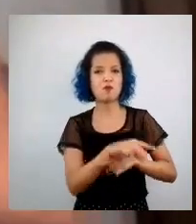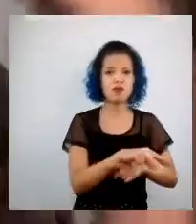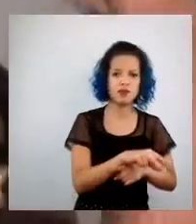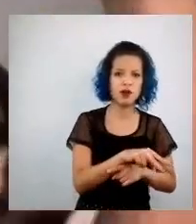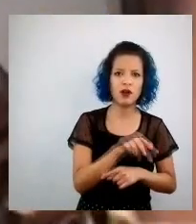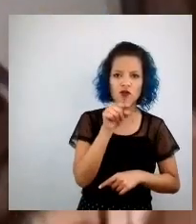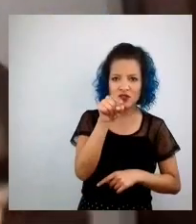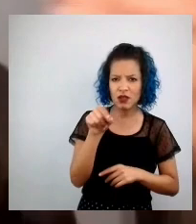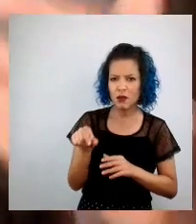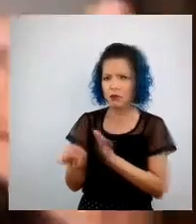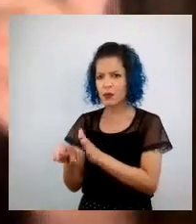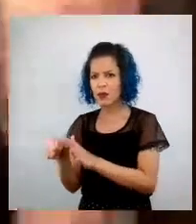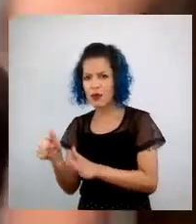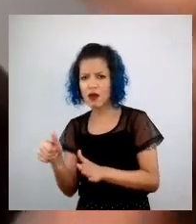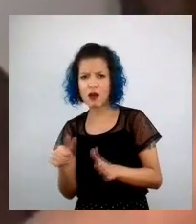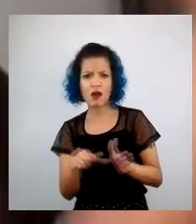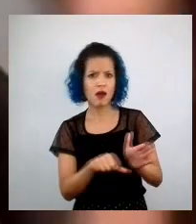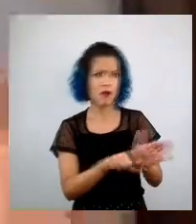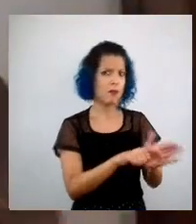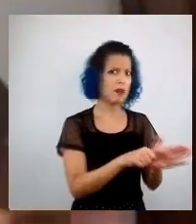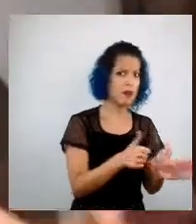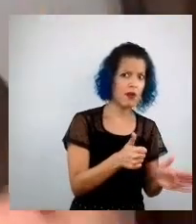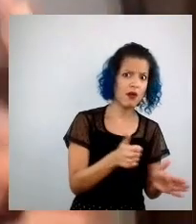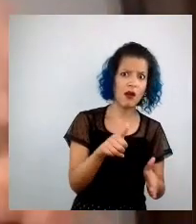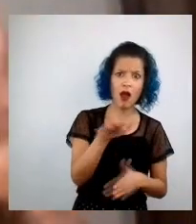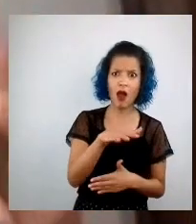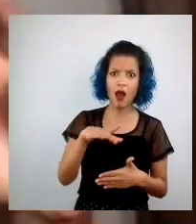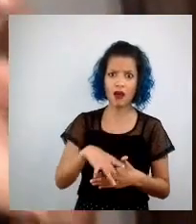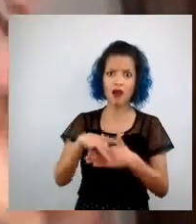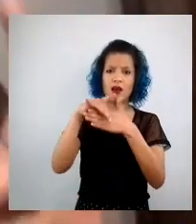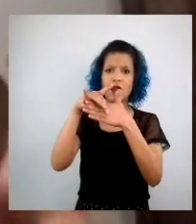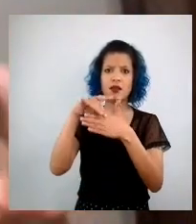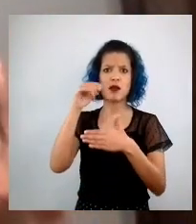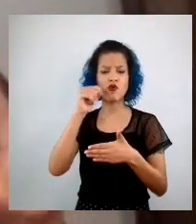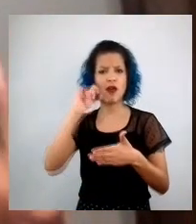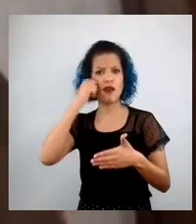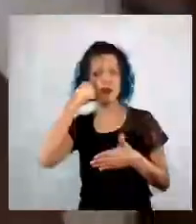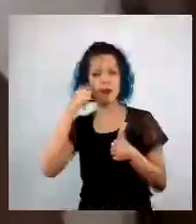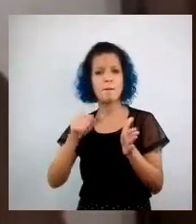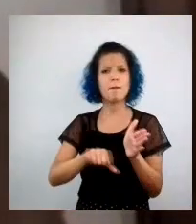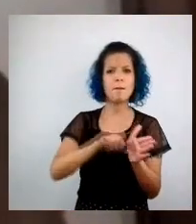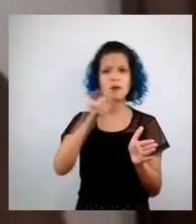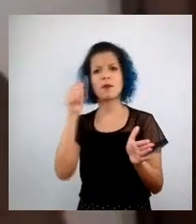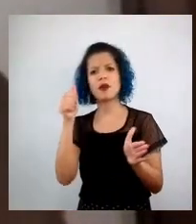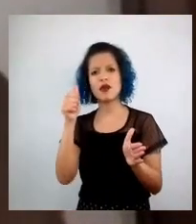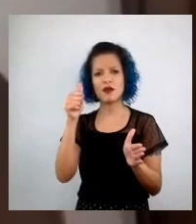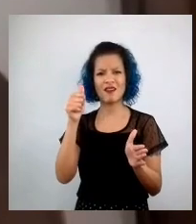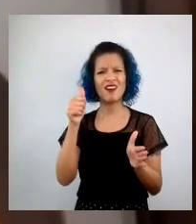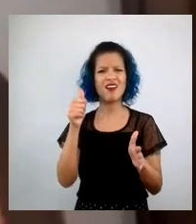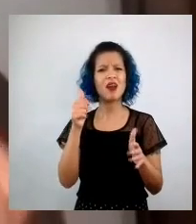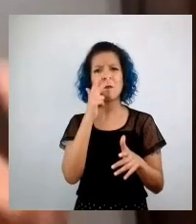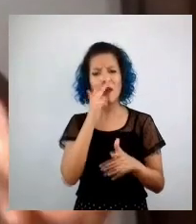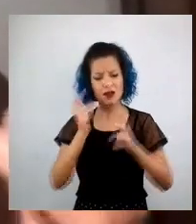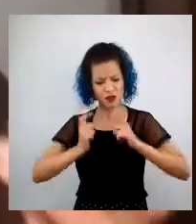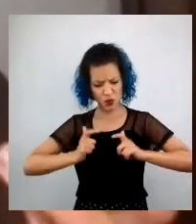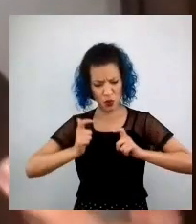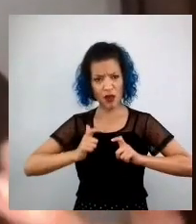a primeira líder de uma área como mulher negra tem esse lugar do primeiro que carrega